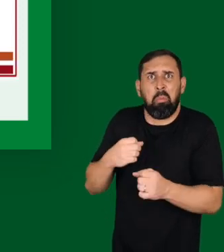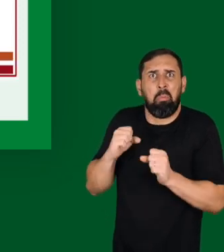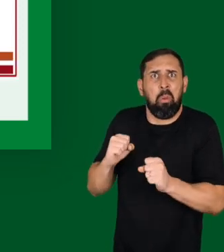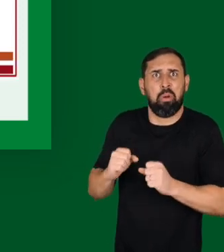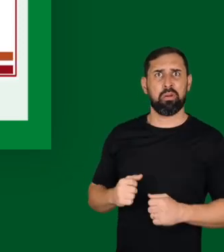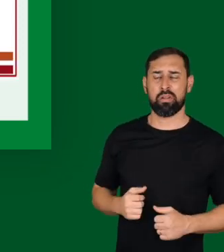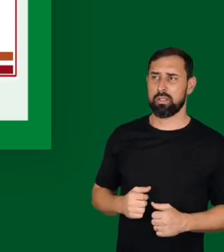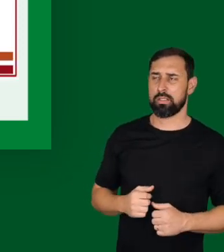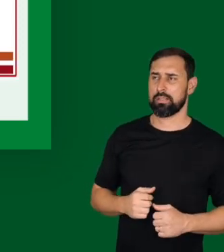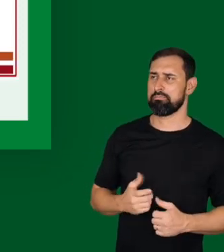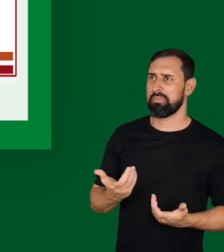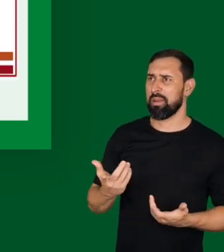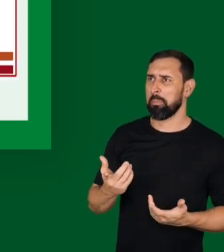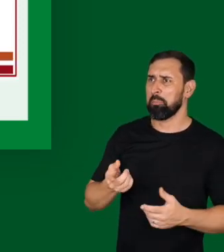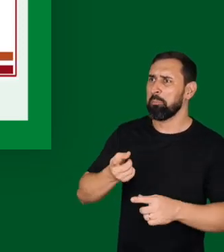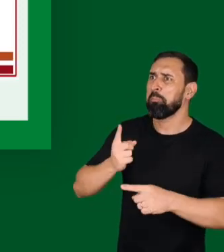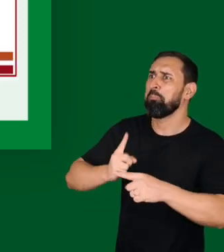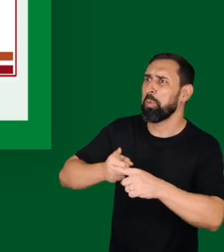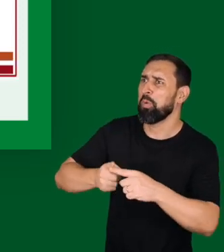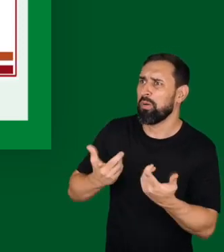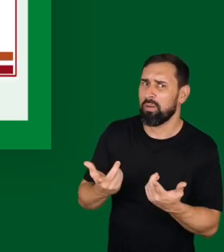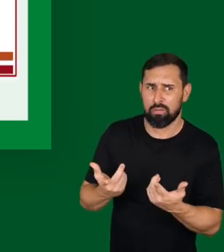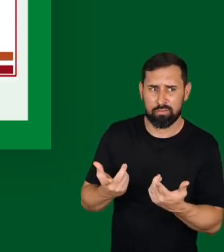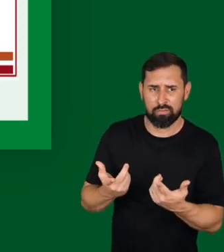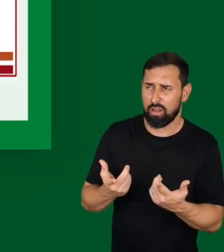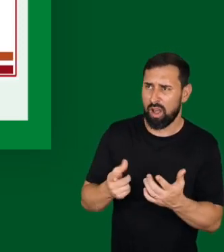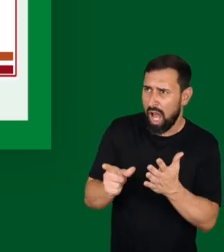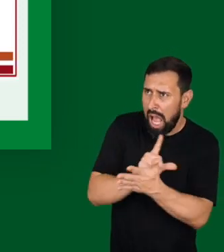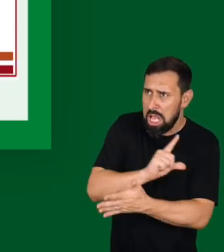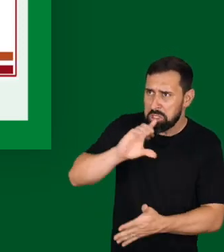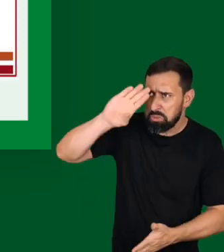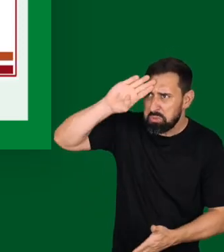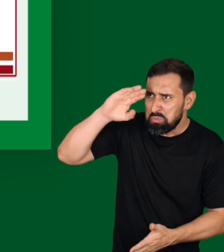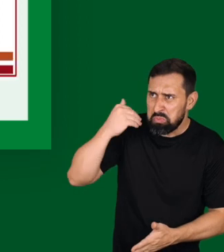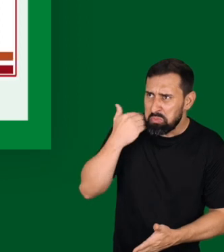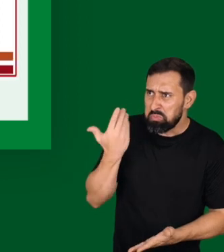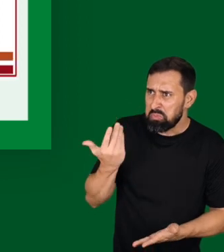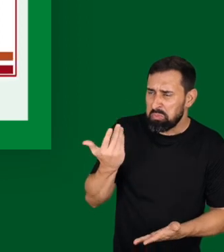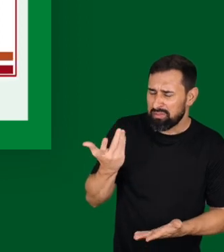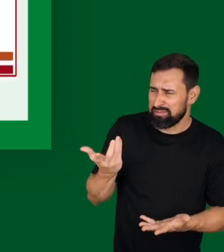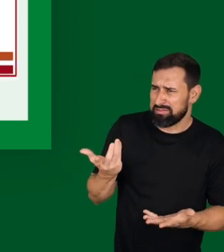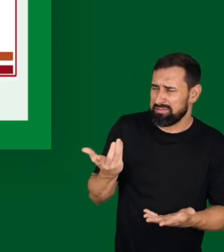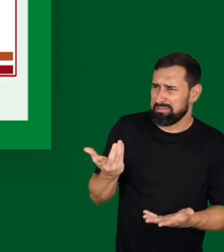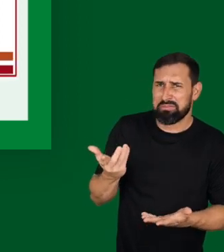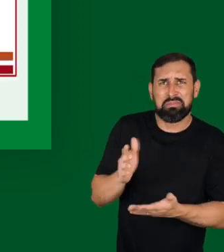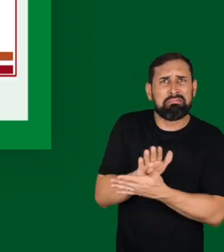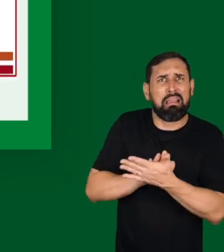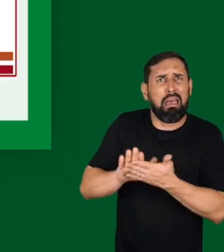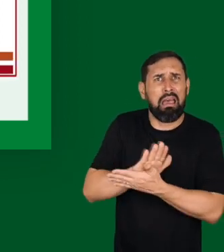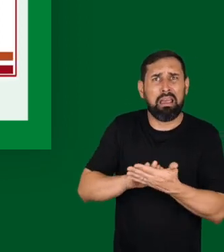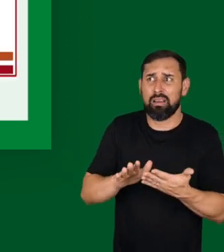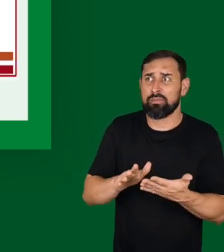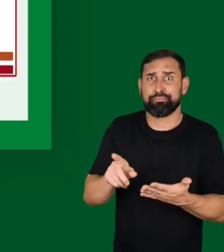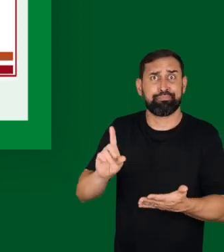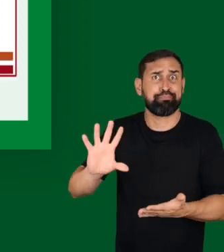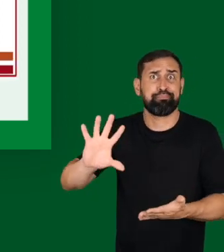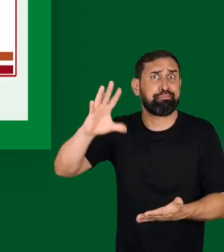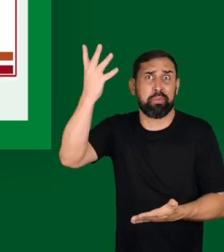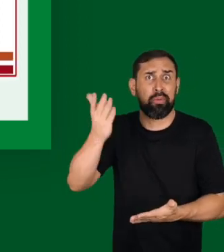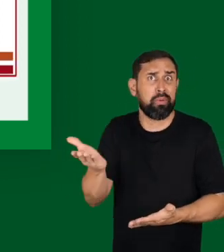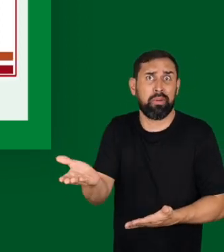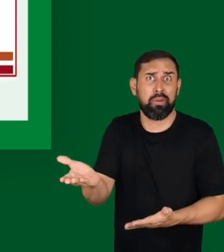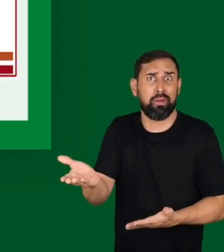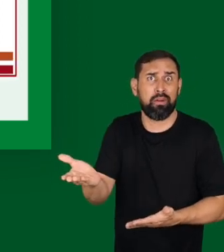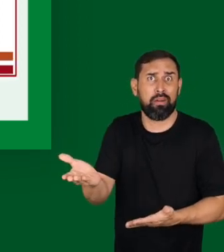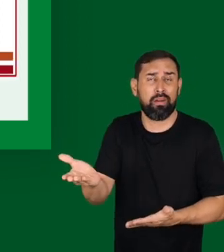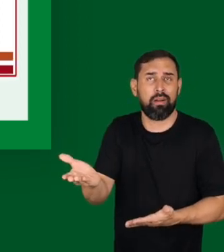gama de sintomas e sinais importantes que não são explicados pela história ou por alguma história de perda, de febre, nada. Simplesmente